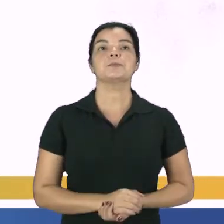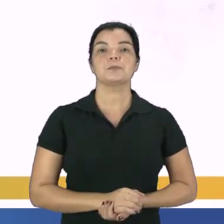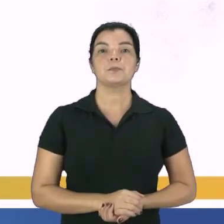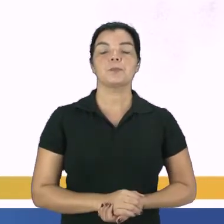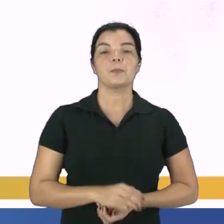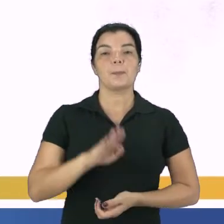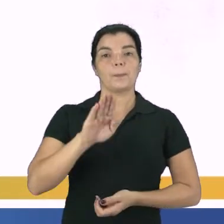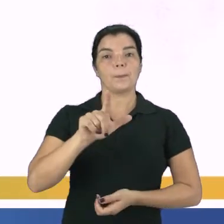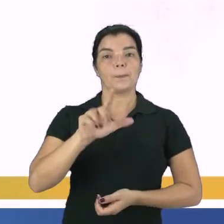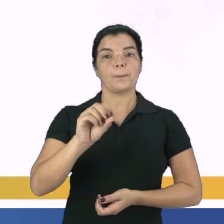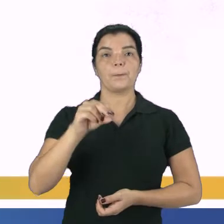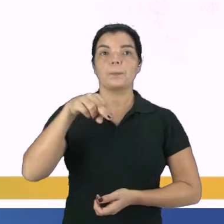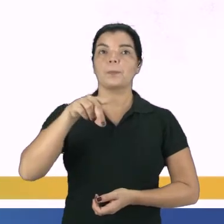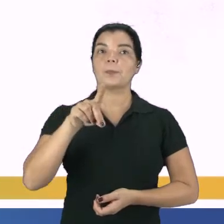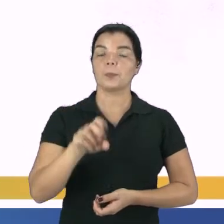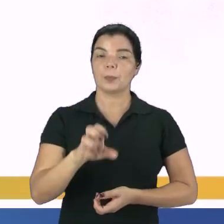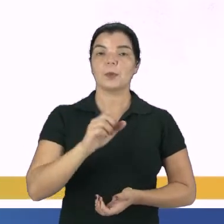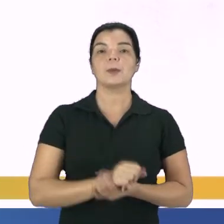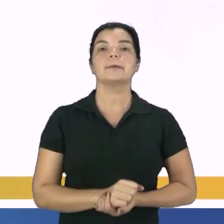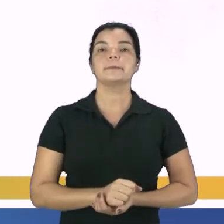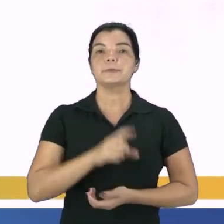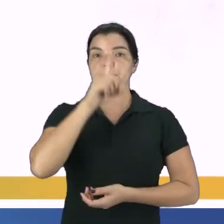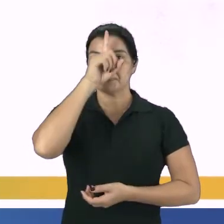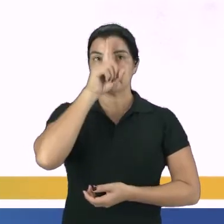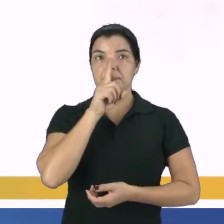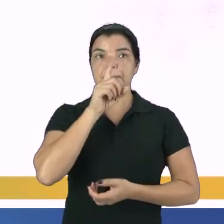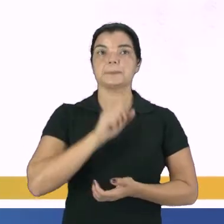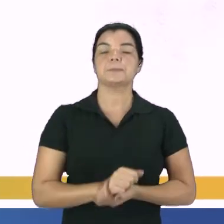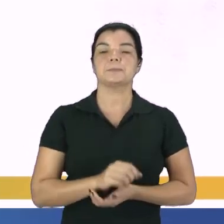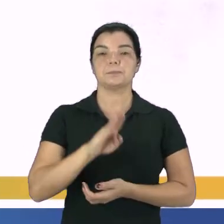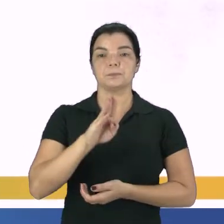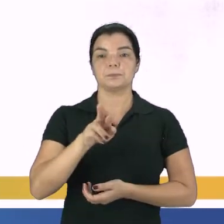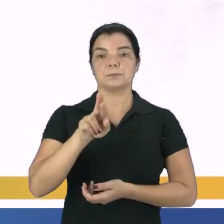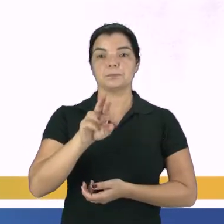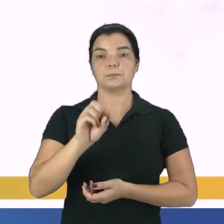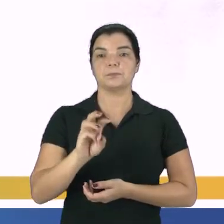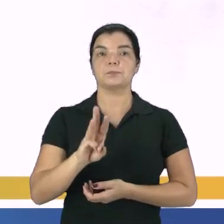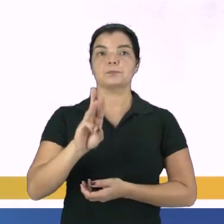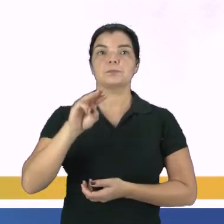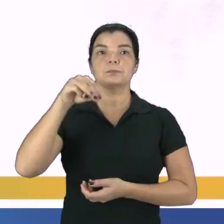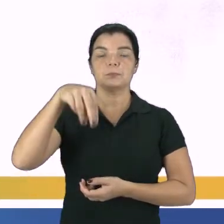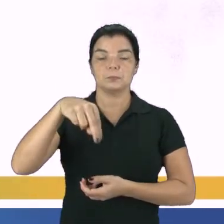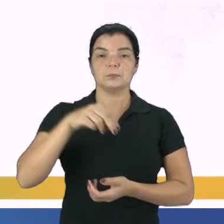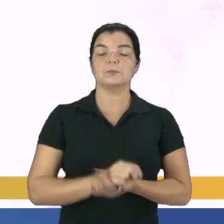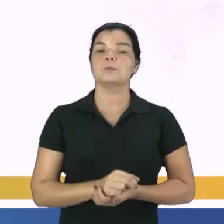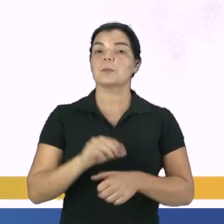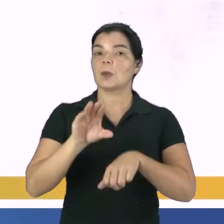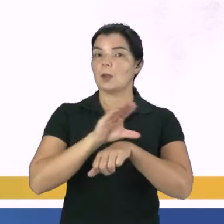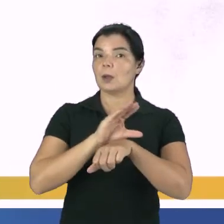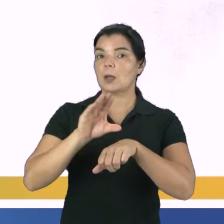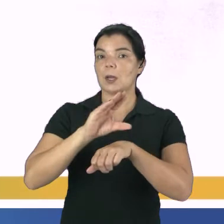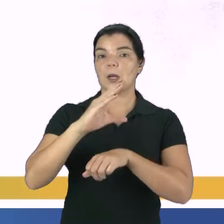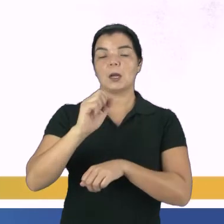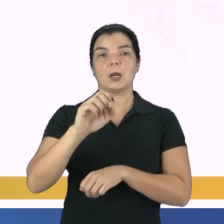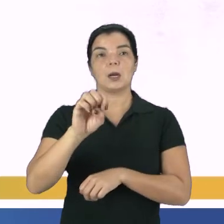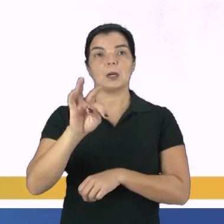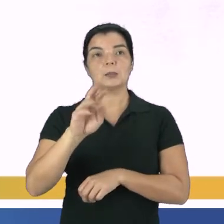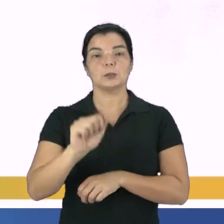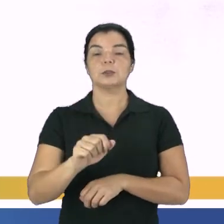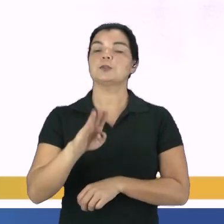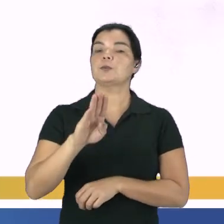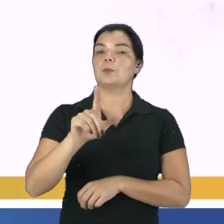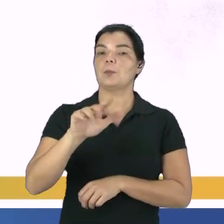grisalho. Blonde, loiro. Brown, castanho,